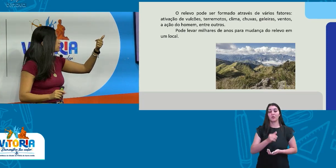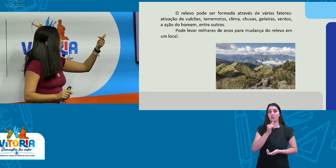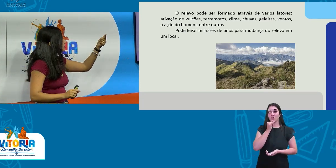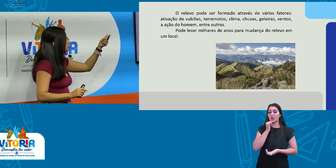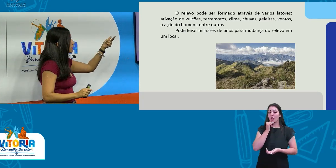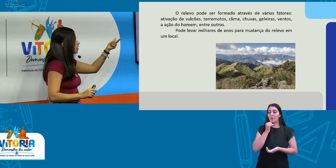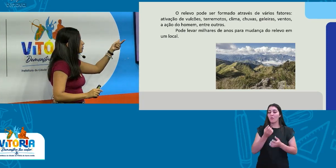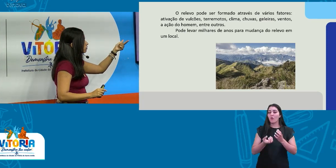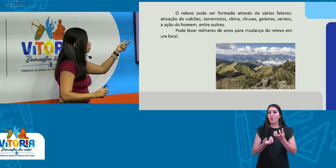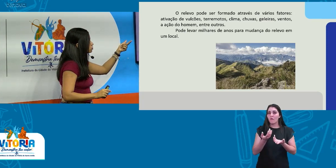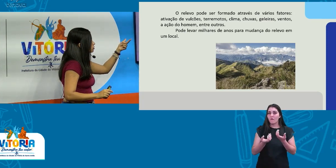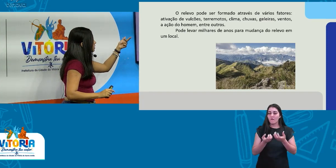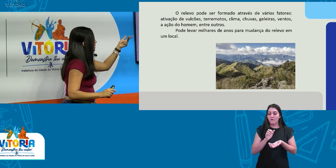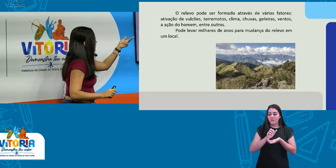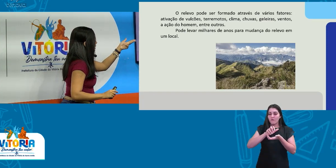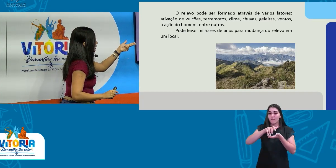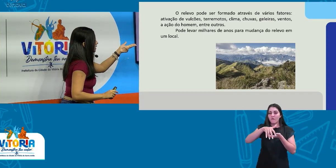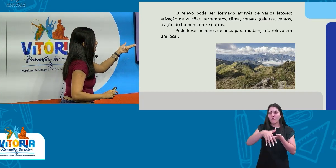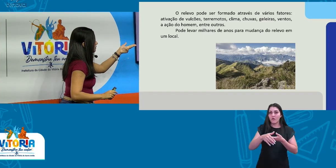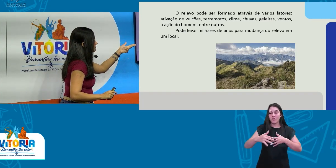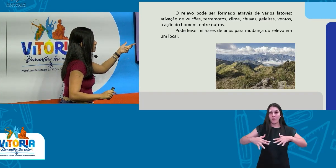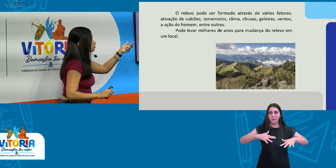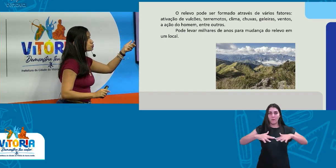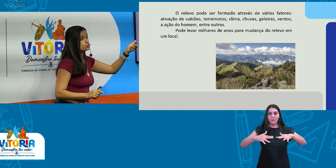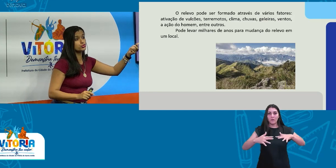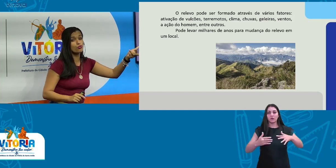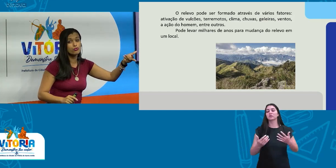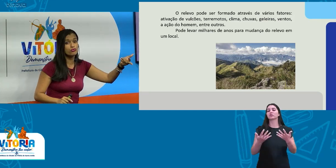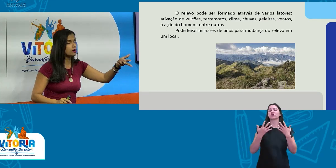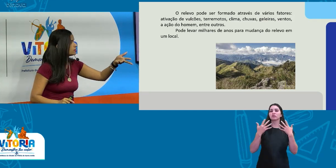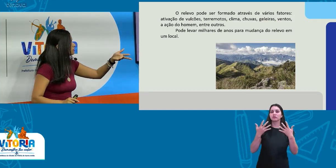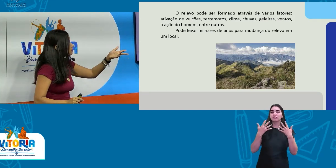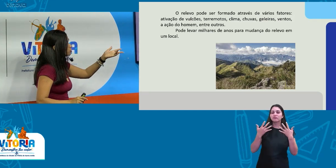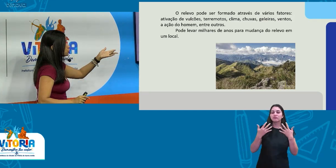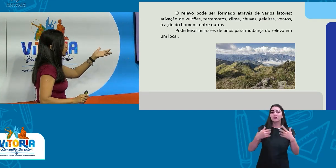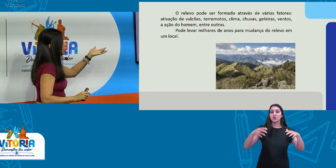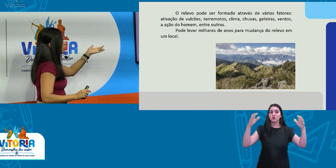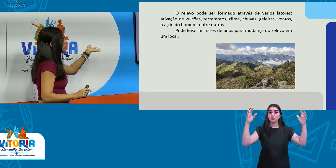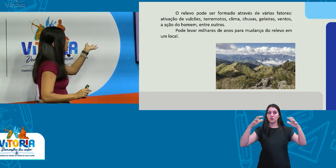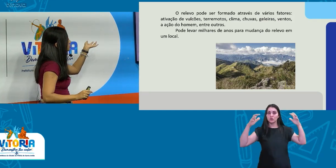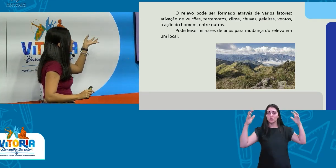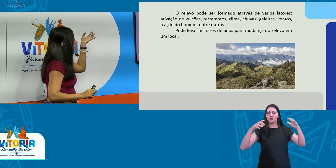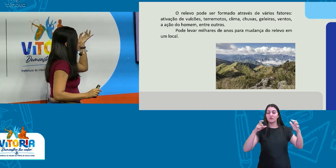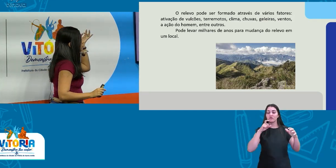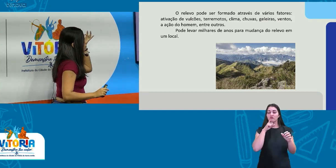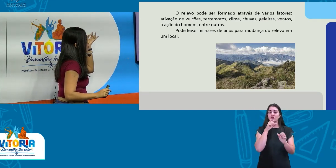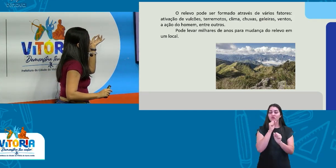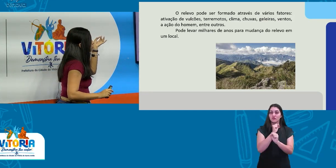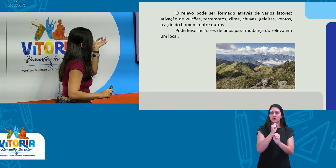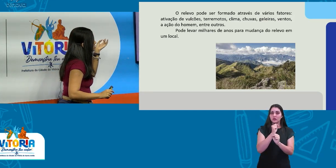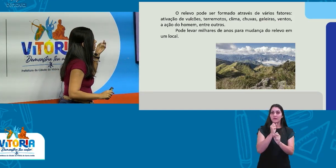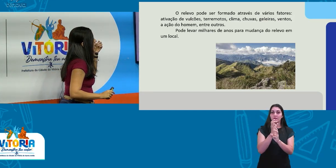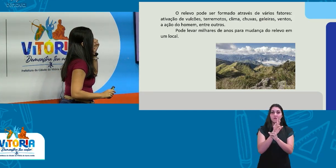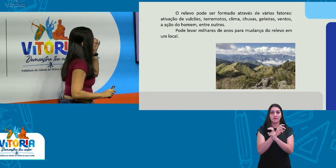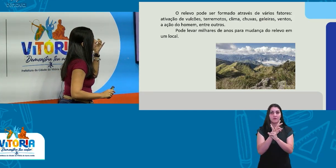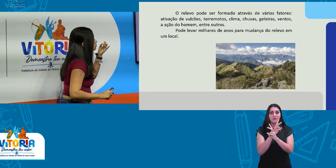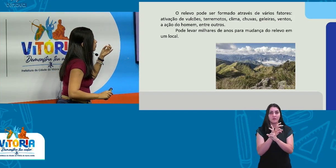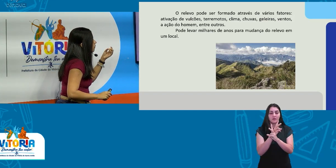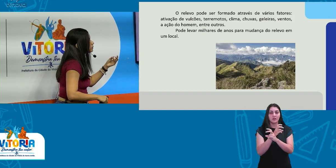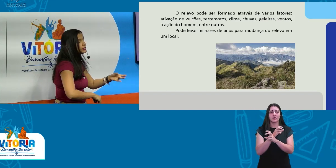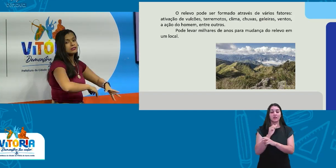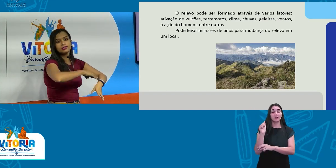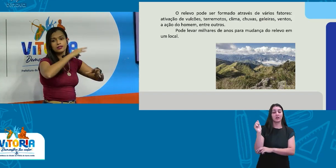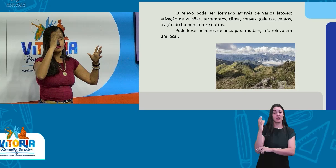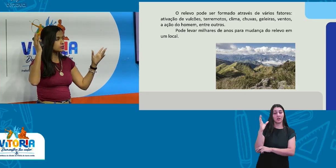vulcões, terremotos, clima, chuva, geleiras, ventos, a ação